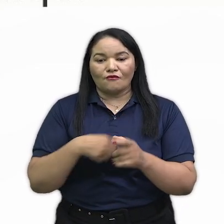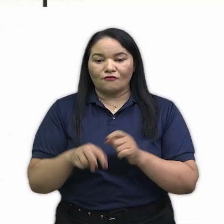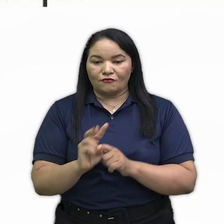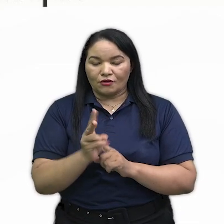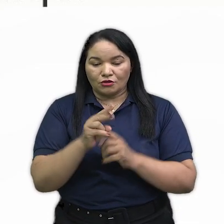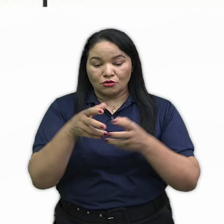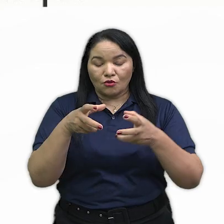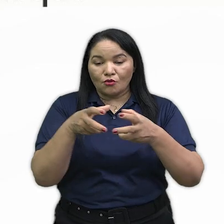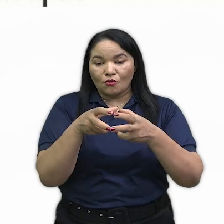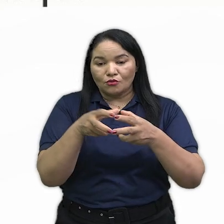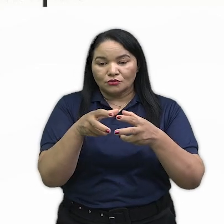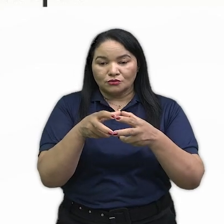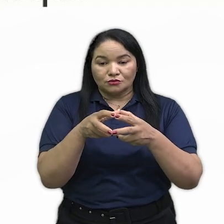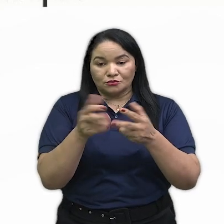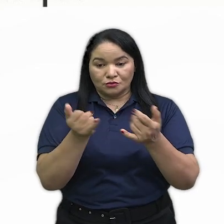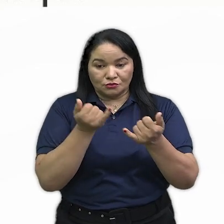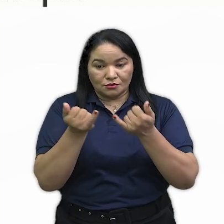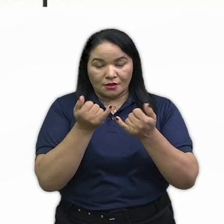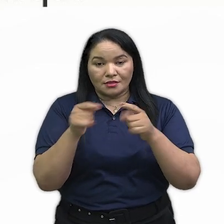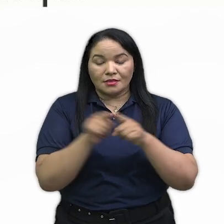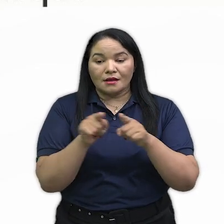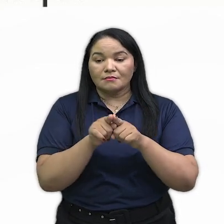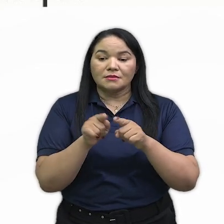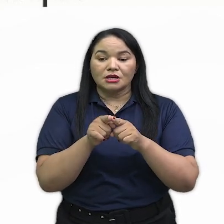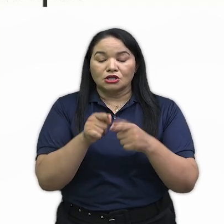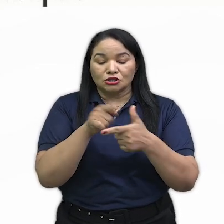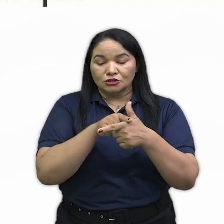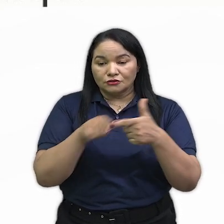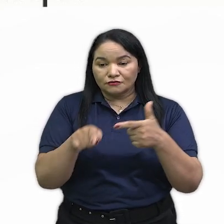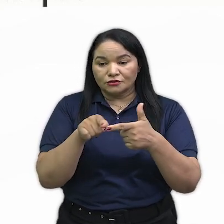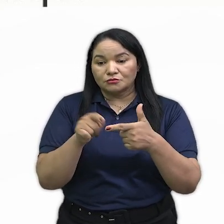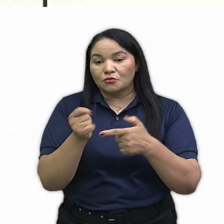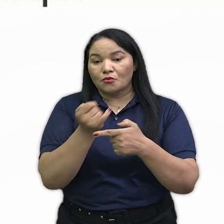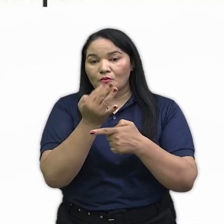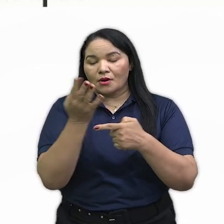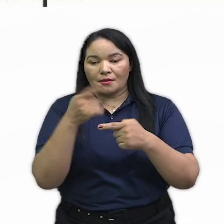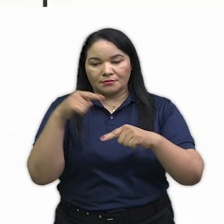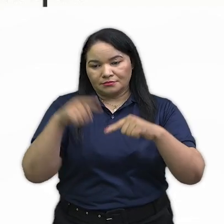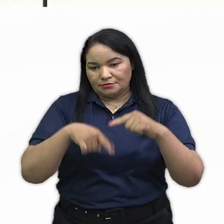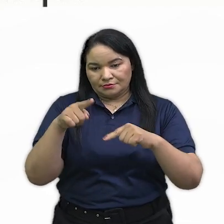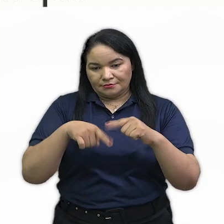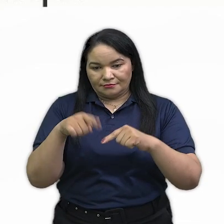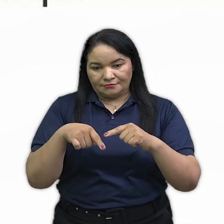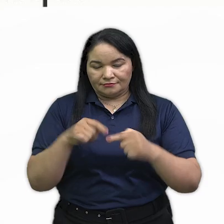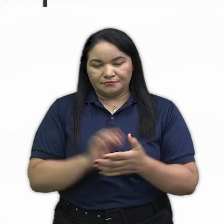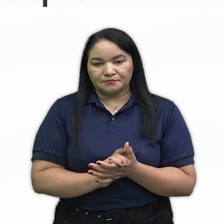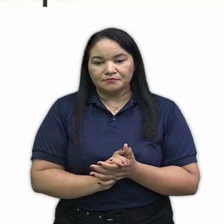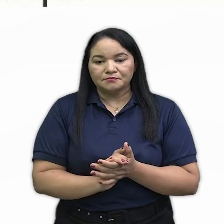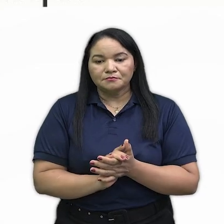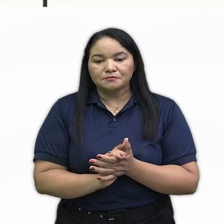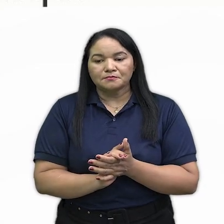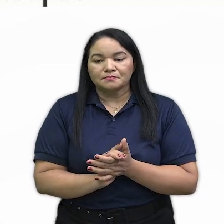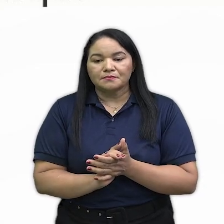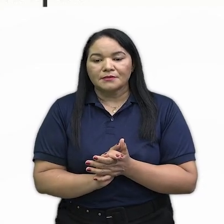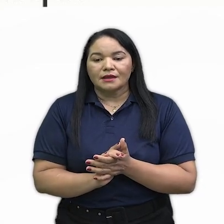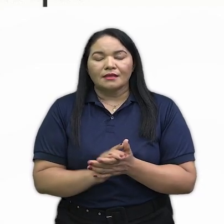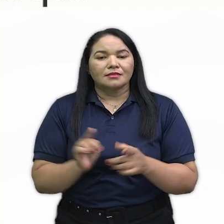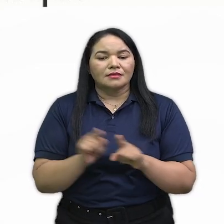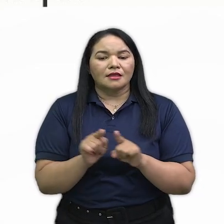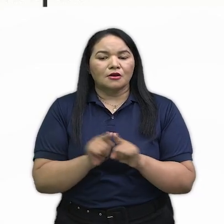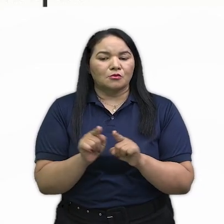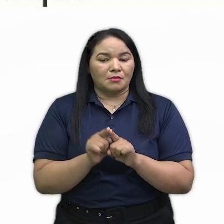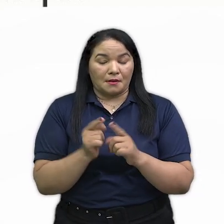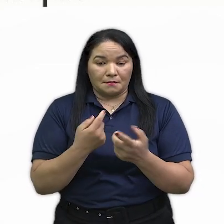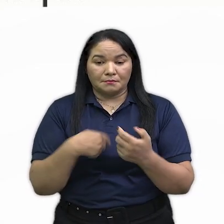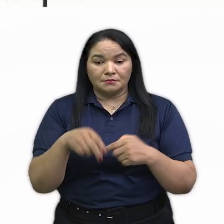de um conjunto de dados e dividindo este valor pelo número de elementos deste conjunto. Como a média